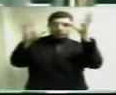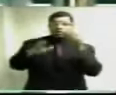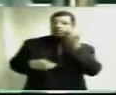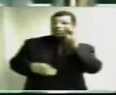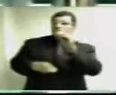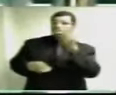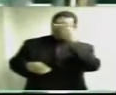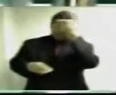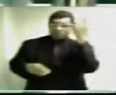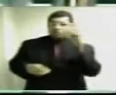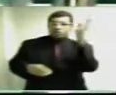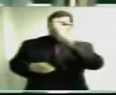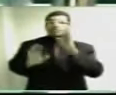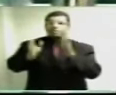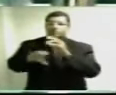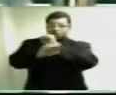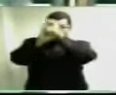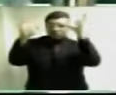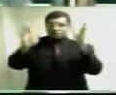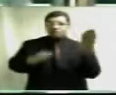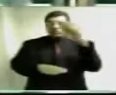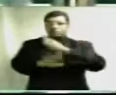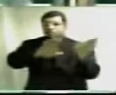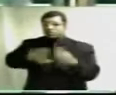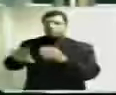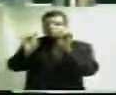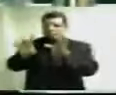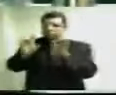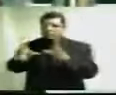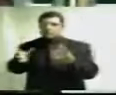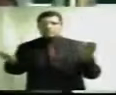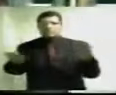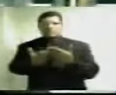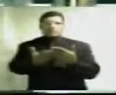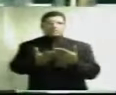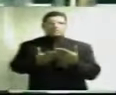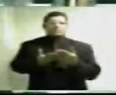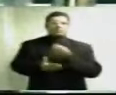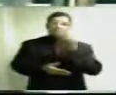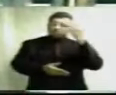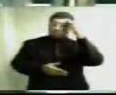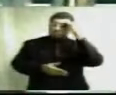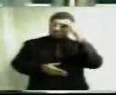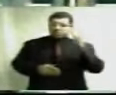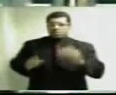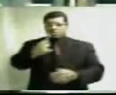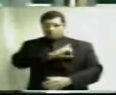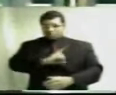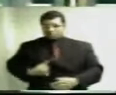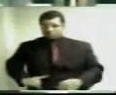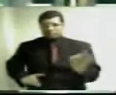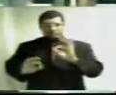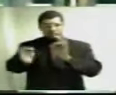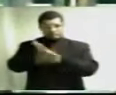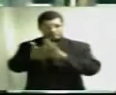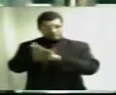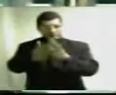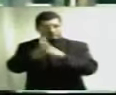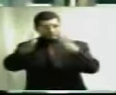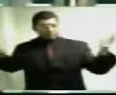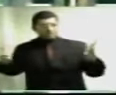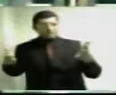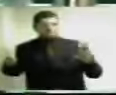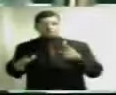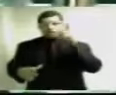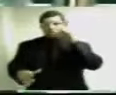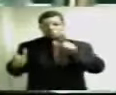e ver que o povo brasileiro está acordando, está tirando a venda, está indo. Por entender, deputado Marcelo Ramos, que nenhuma